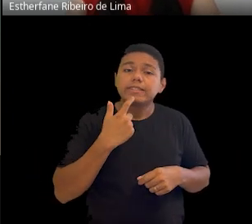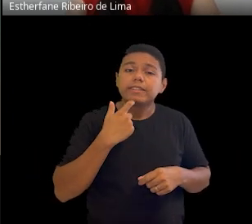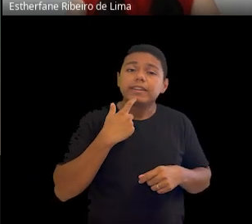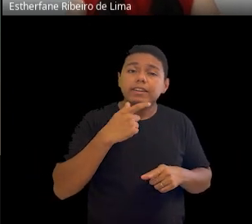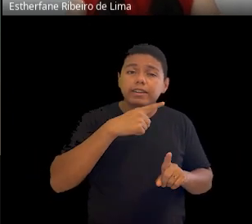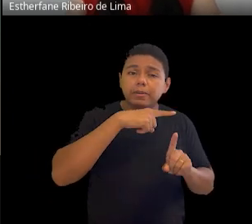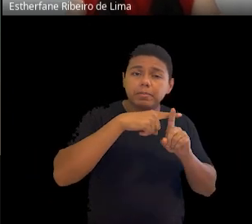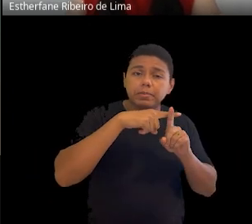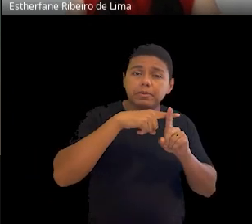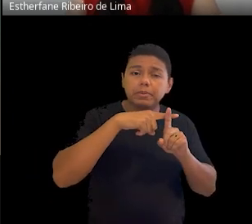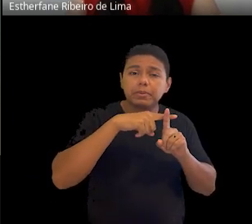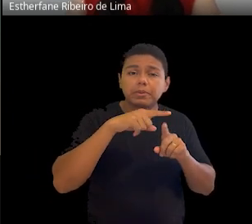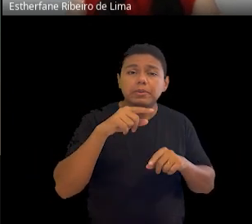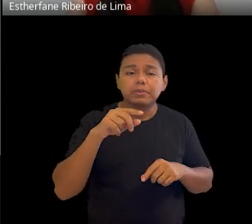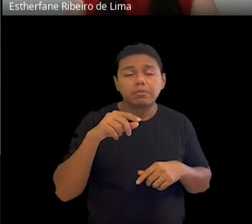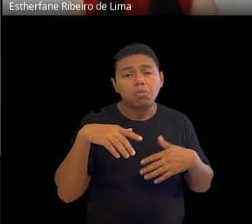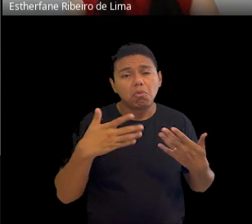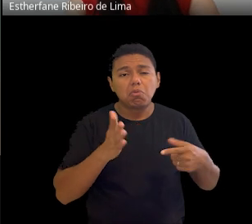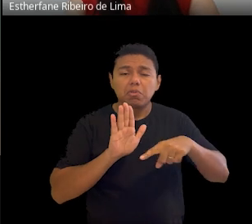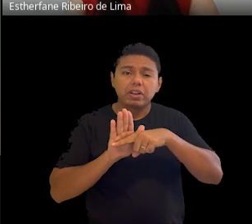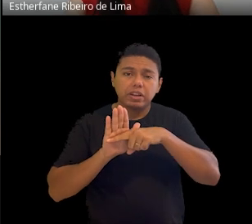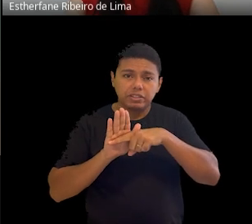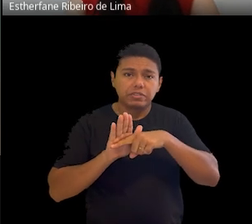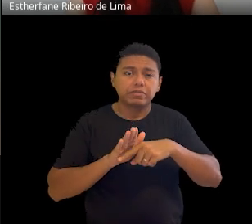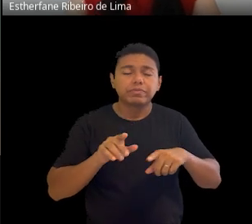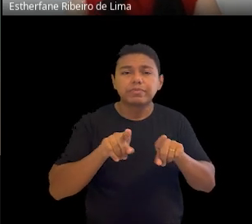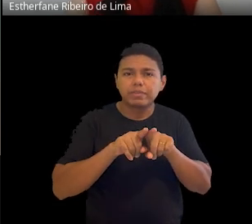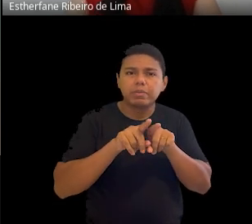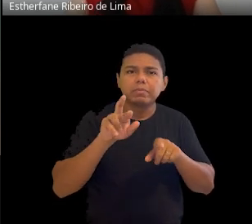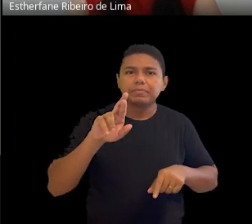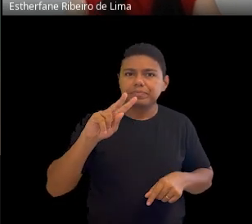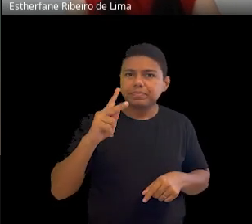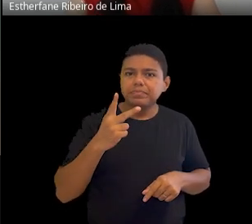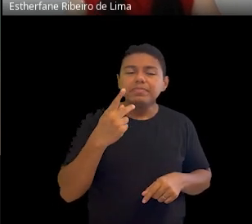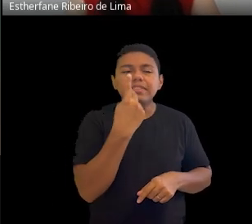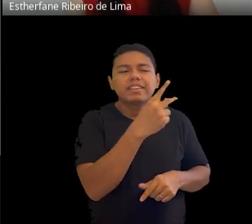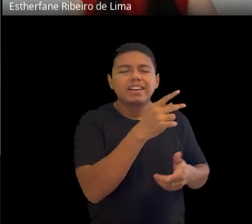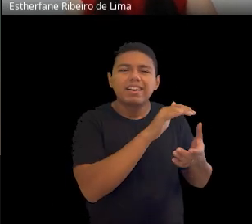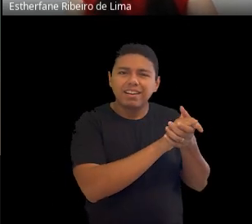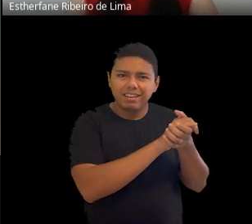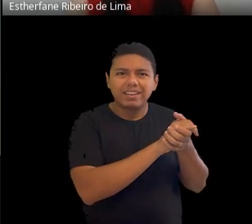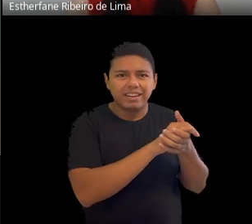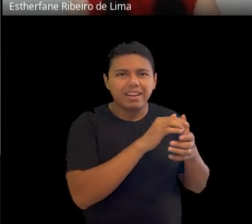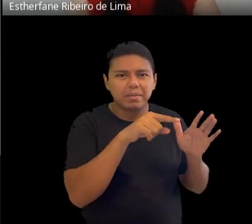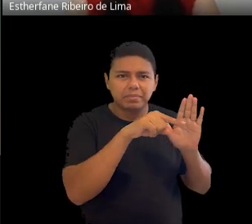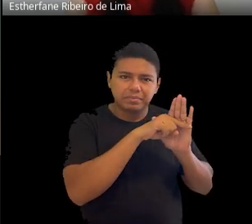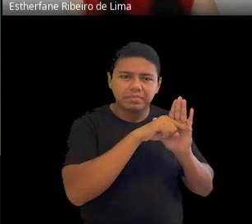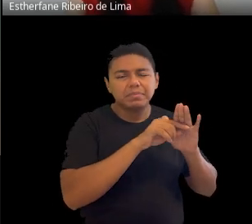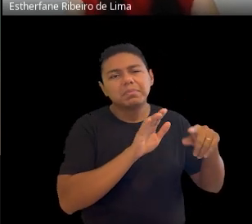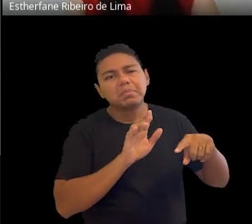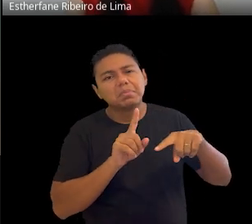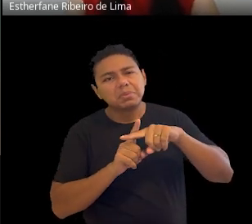sangue positivo, um RH positivo ou negativo, o RH do parceiro, se é positivo ou